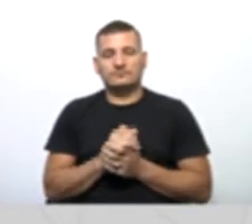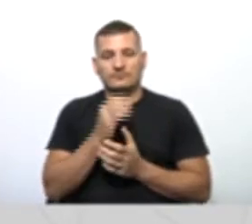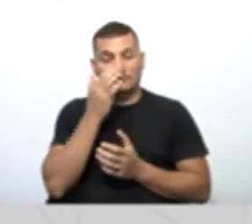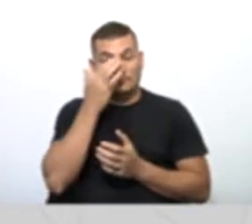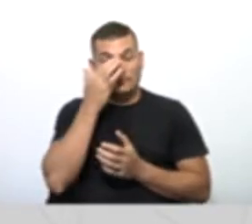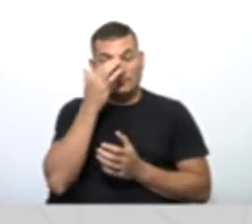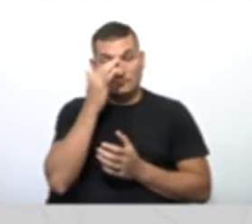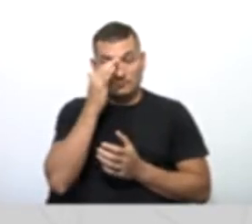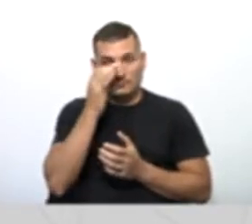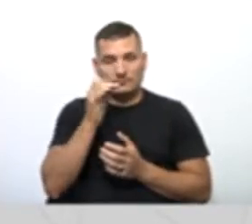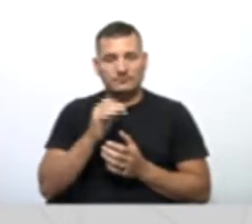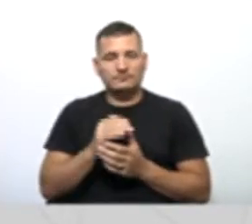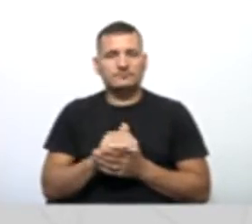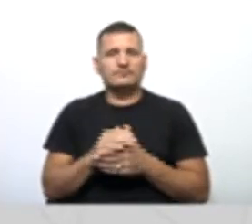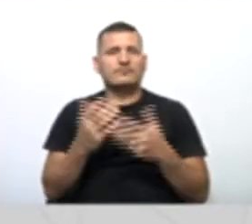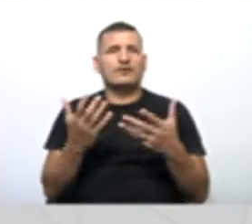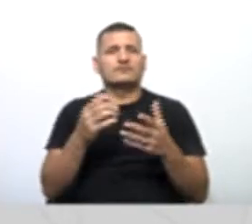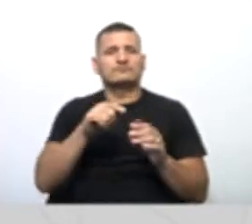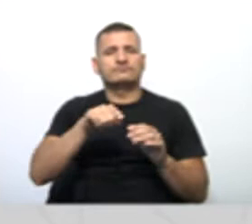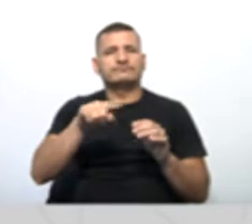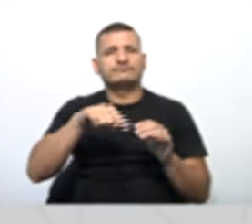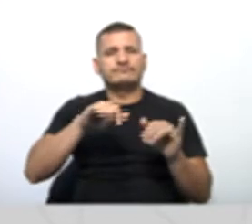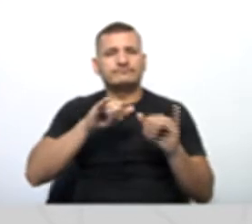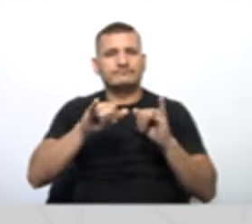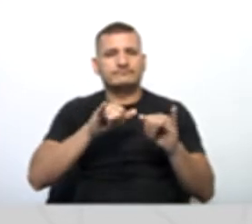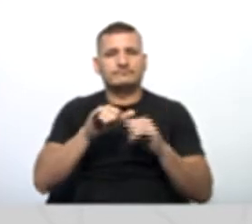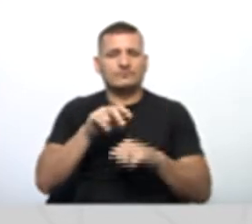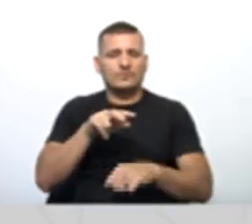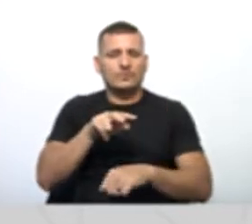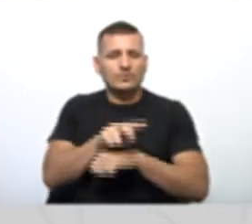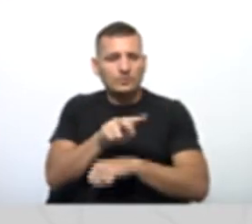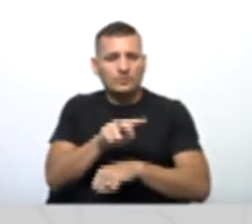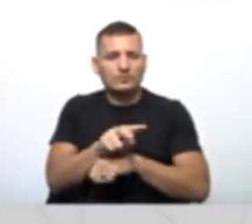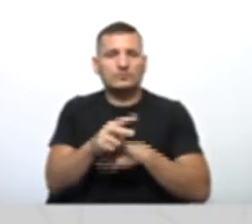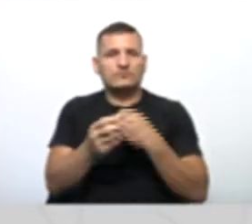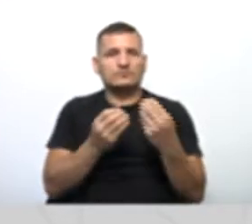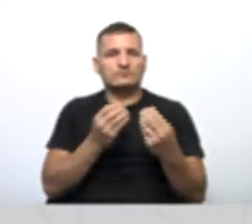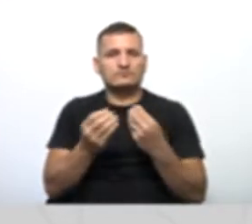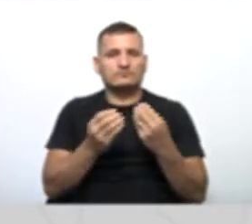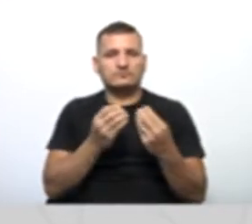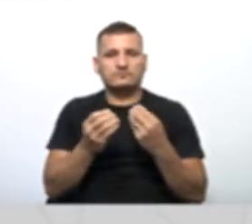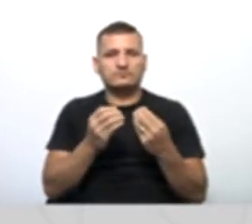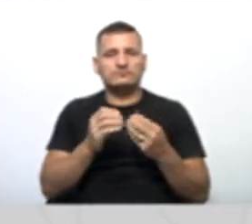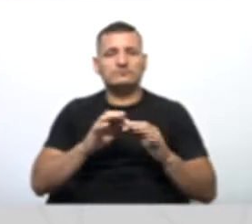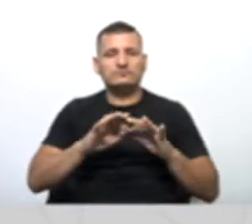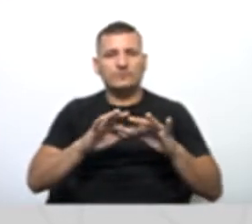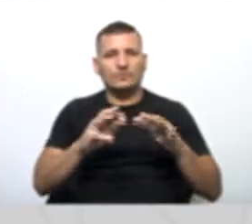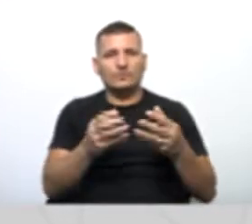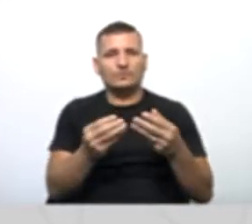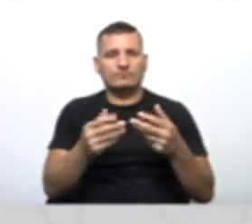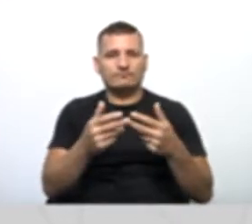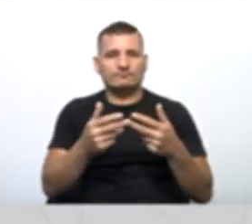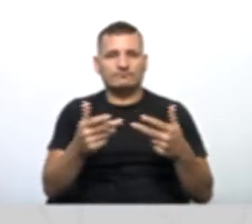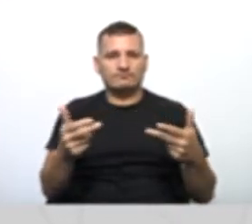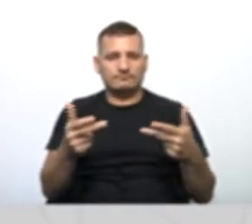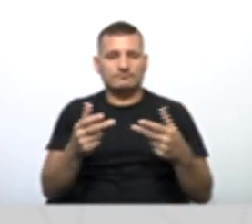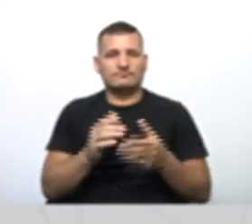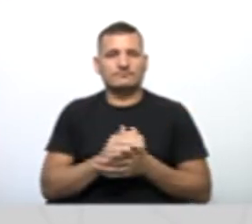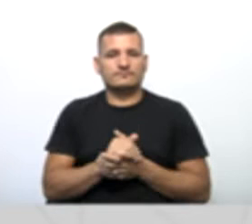algumas formas de proteger de todas essas estruturas de informação, como elas estão